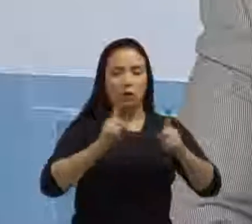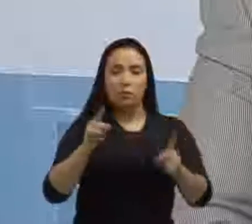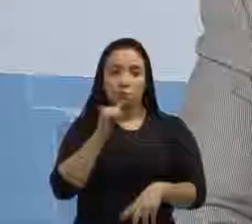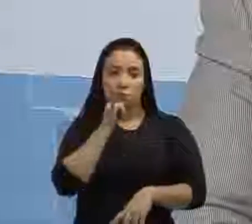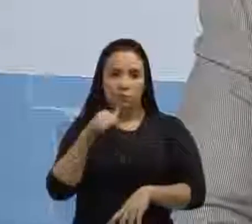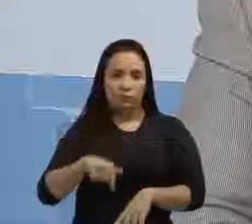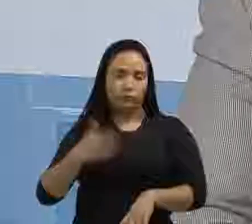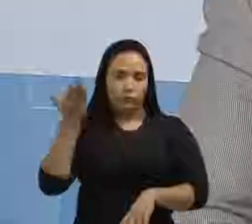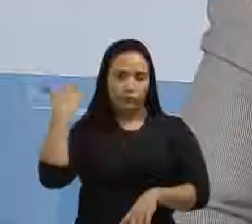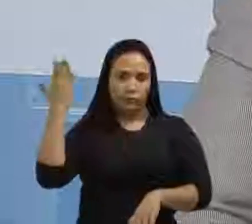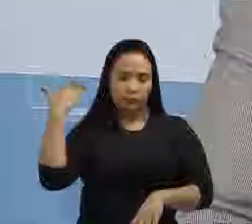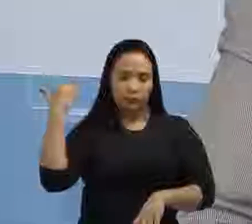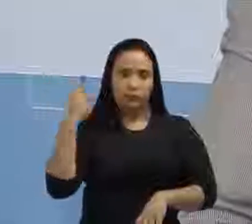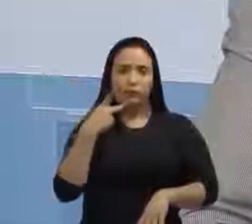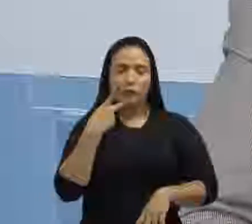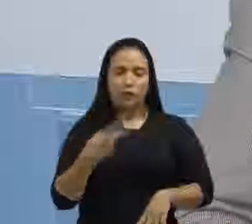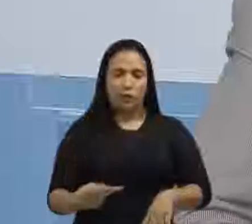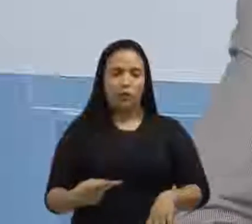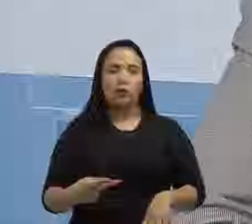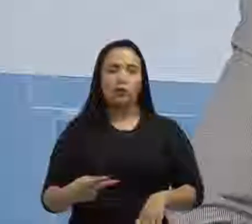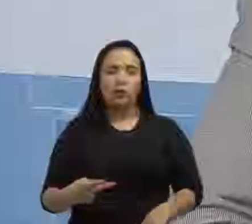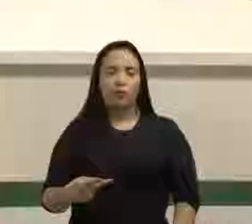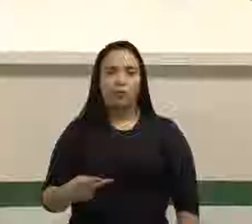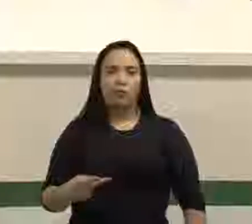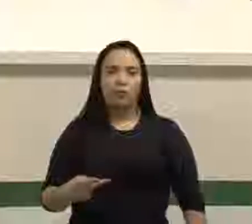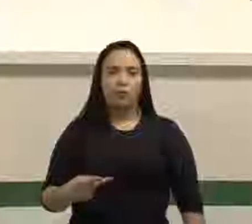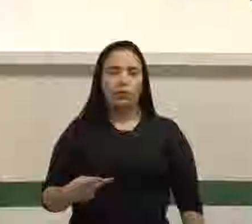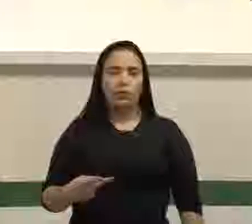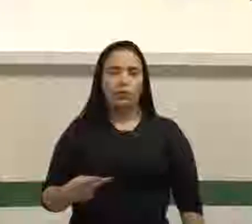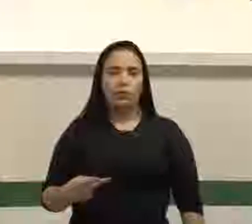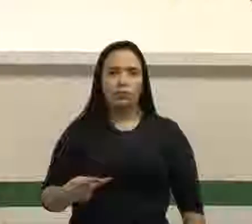Por exemplo, aqui no Ceará tinha a história do